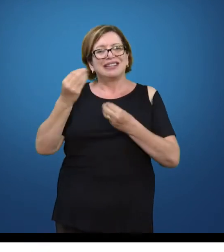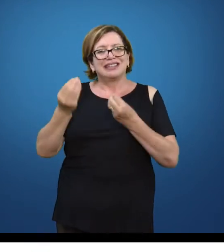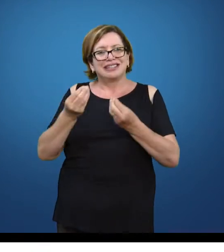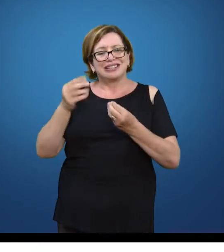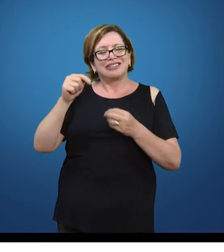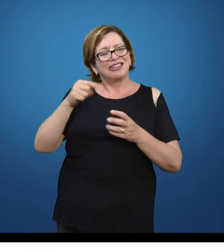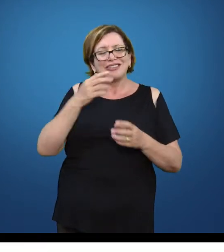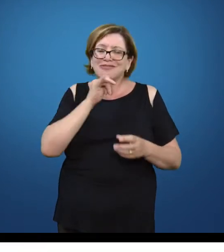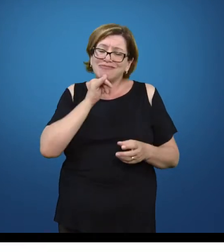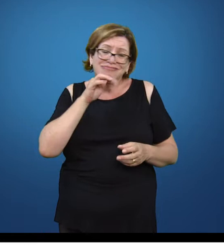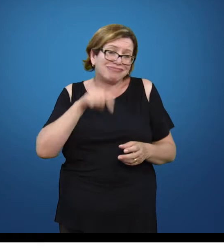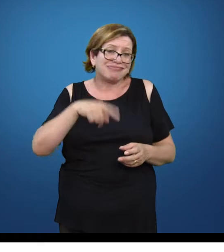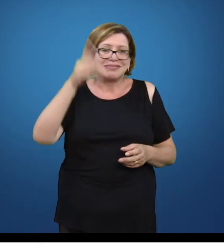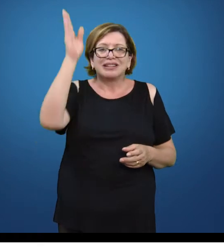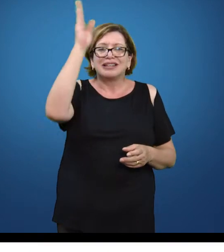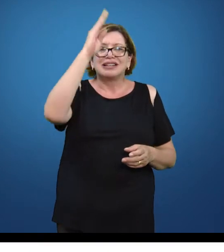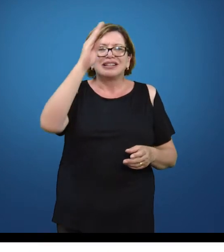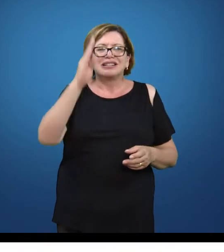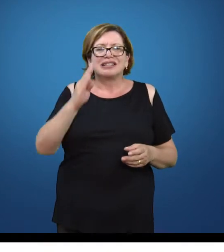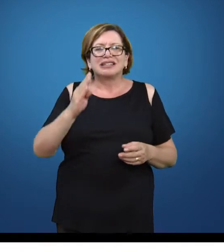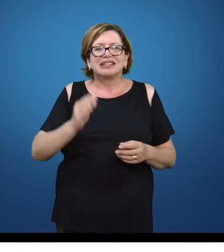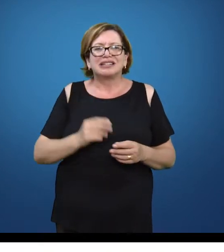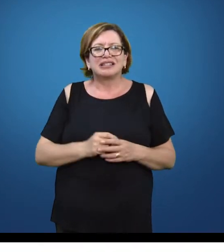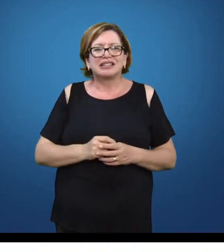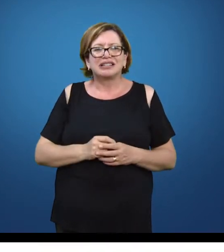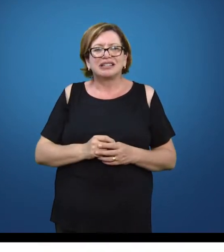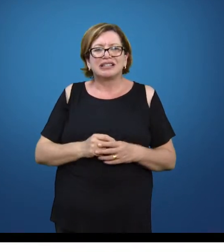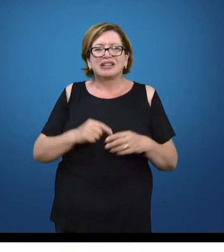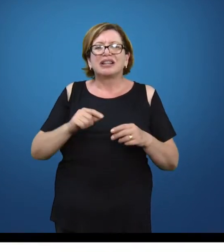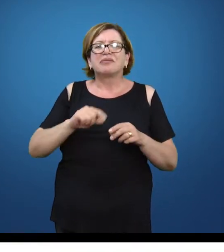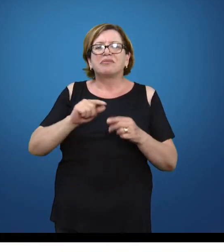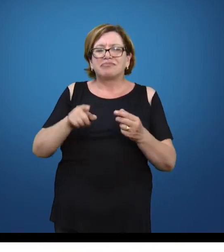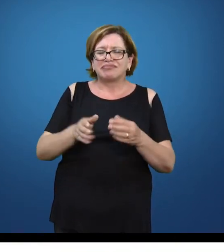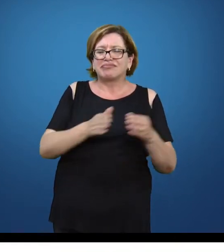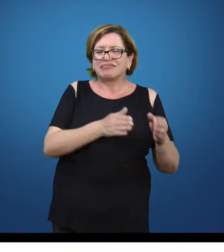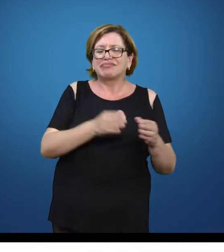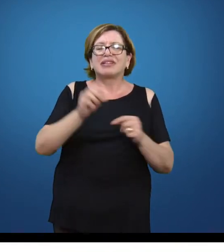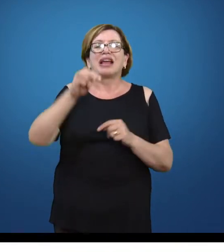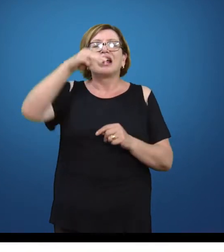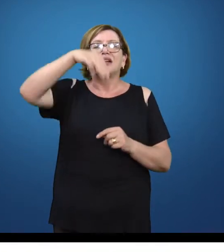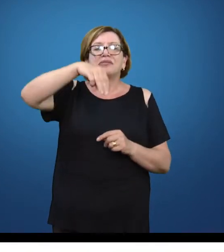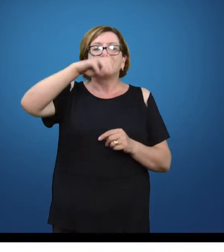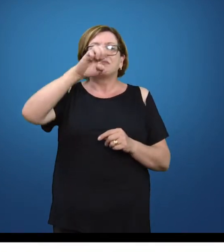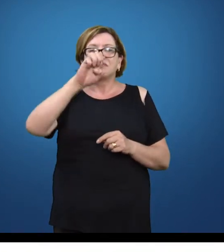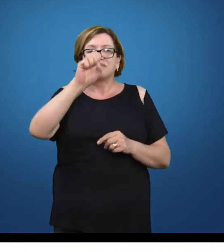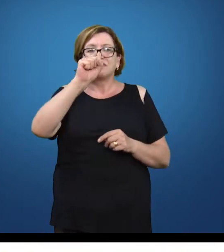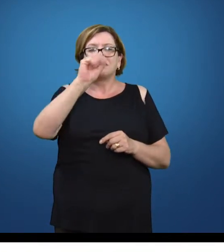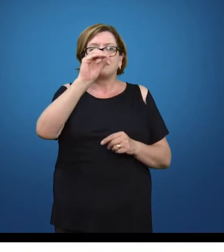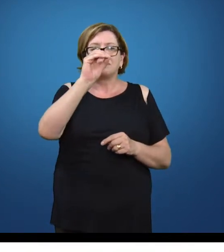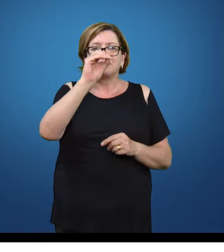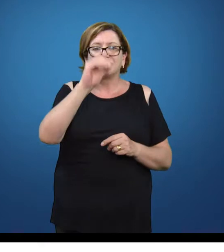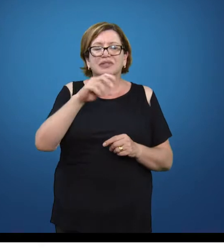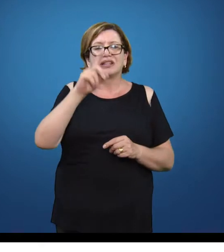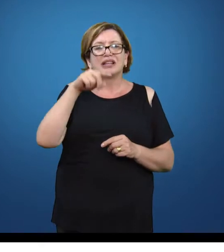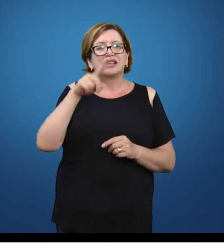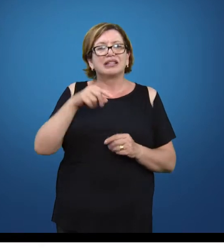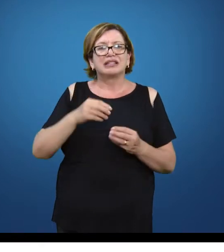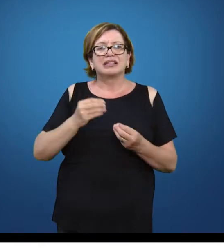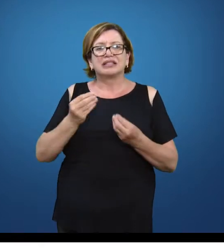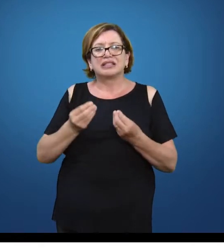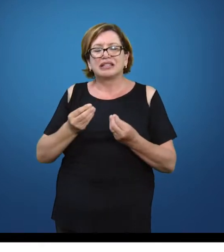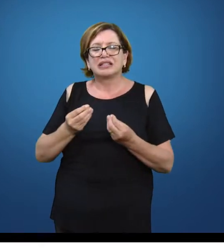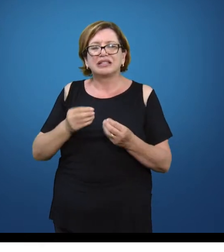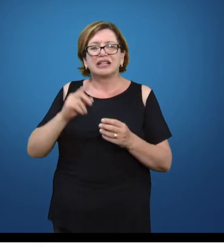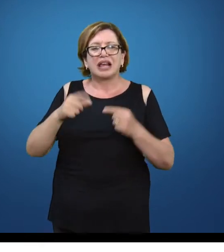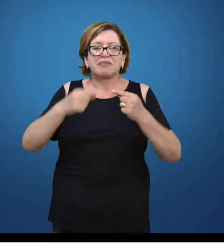de Brasil. Tá? Em nível meso, o que significa entender as políticas em nível meso?